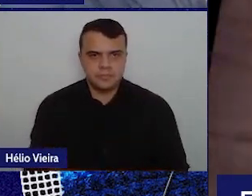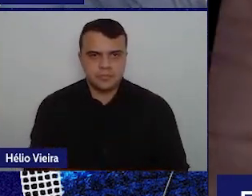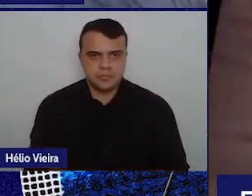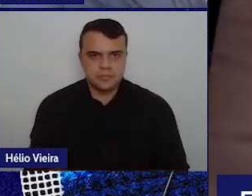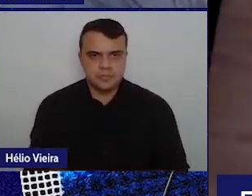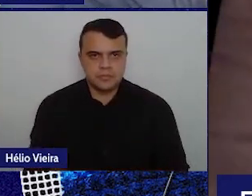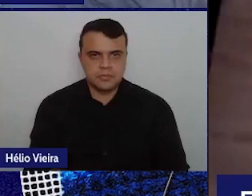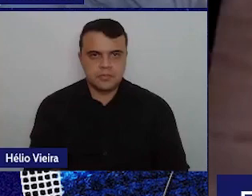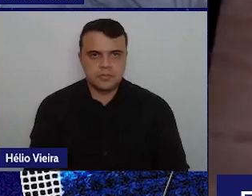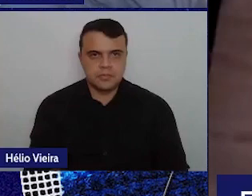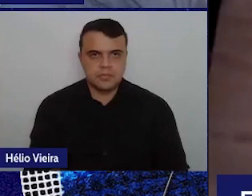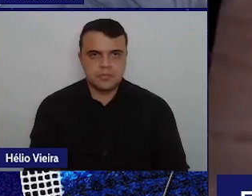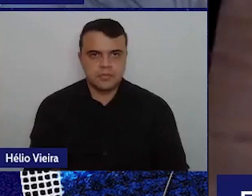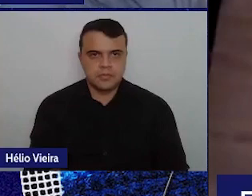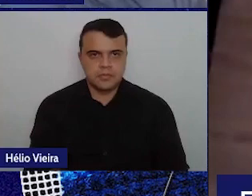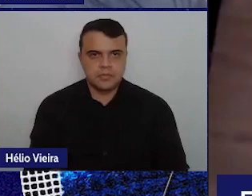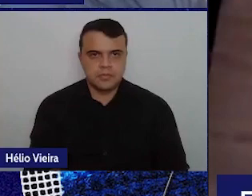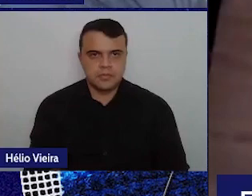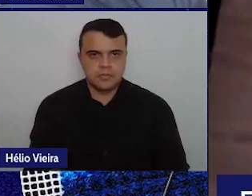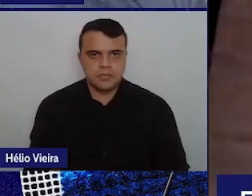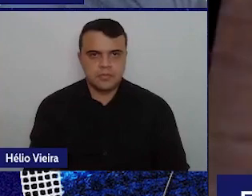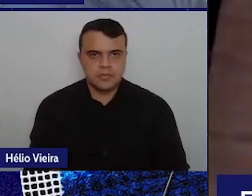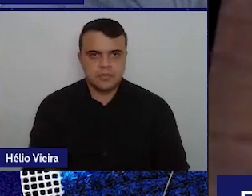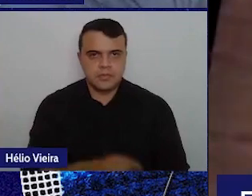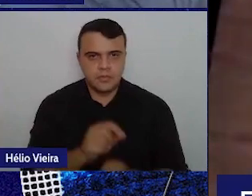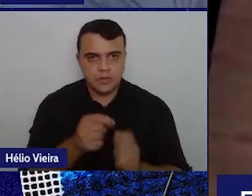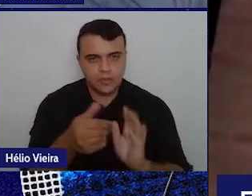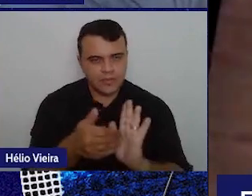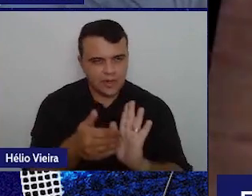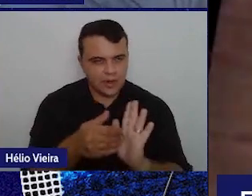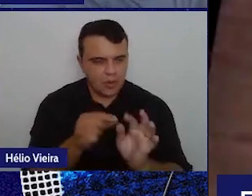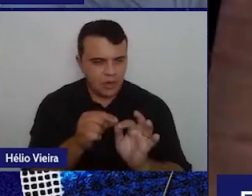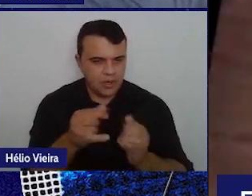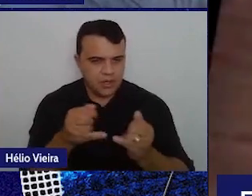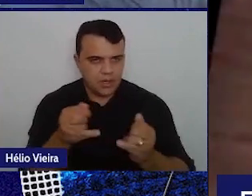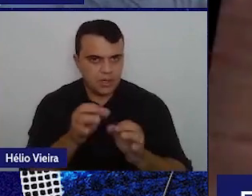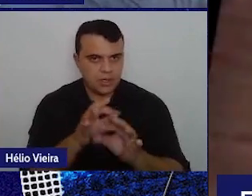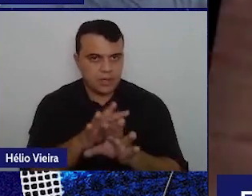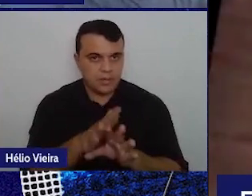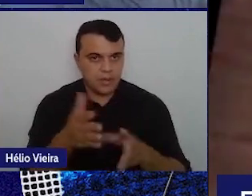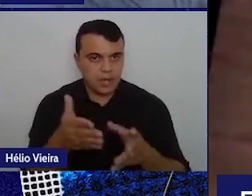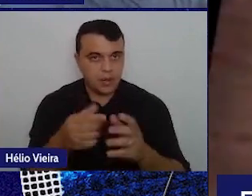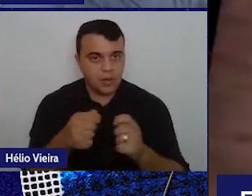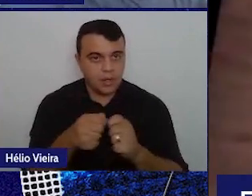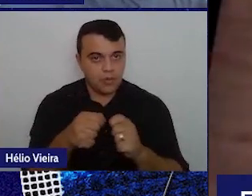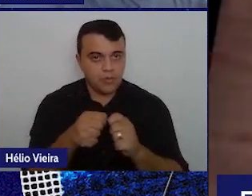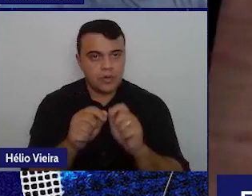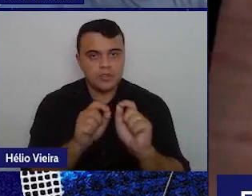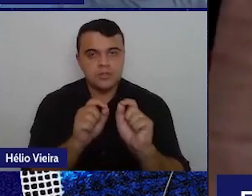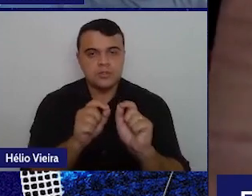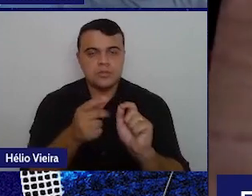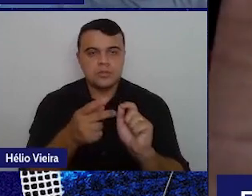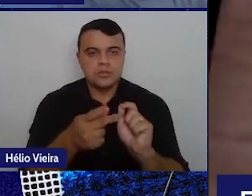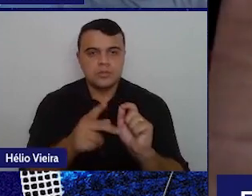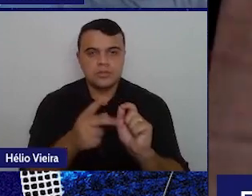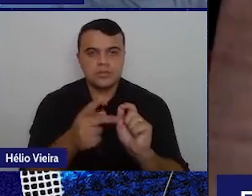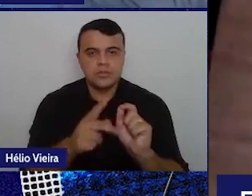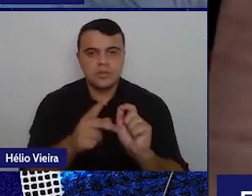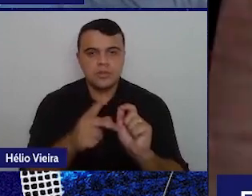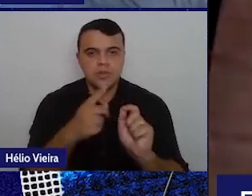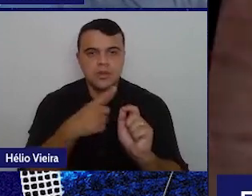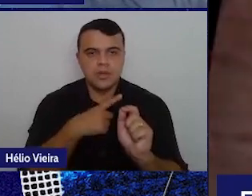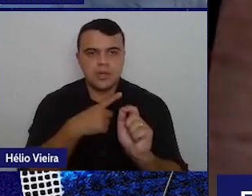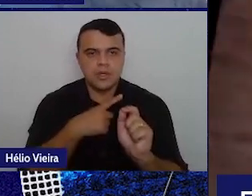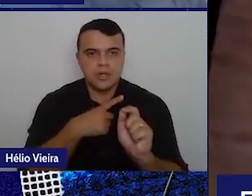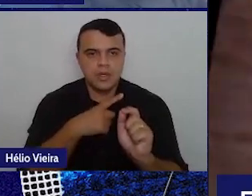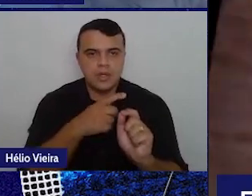oblíquo, minha linha tá no finalzinho, e aí eu faço o ponto